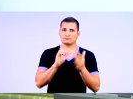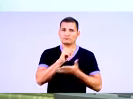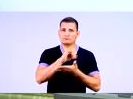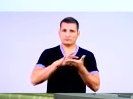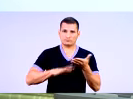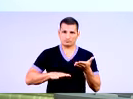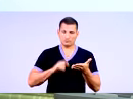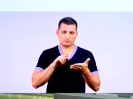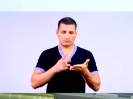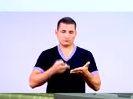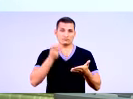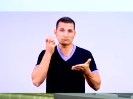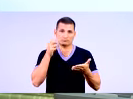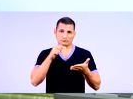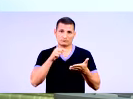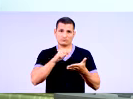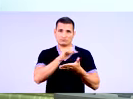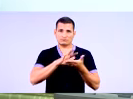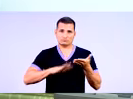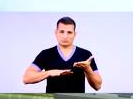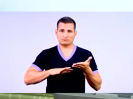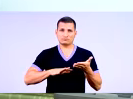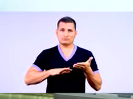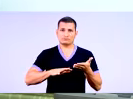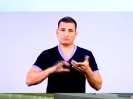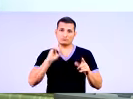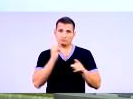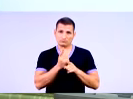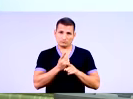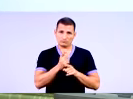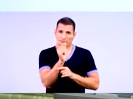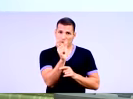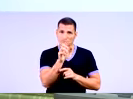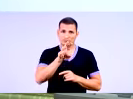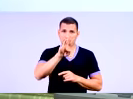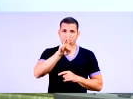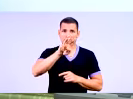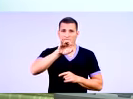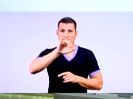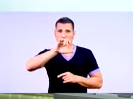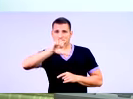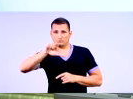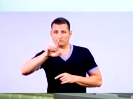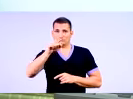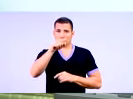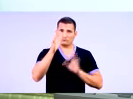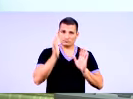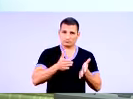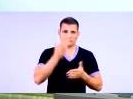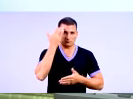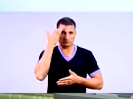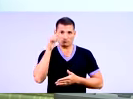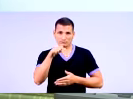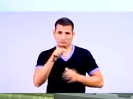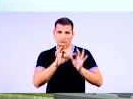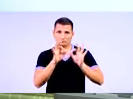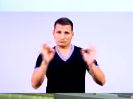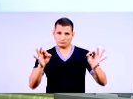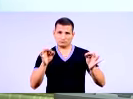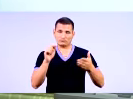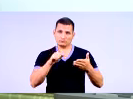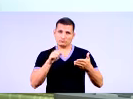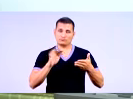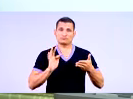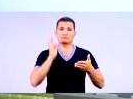e você perceber que nesse texto você encontra o auxiliar will, você já entende que essa frase está se